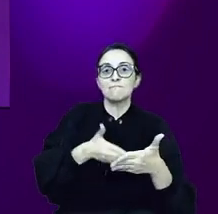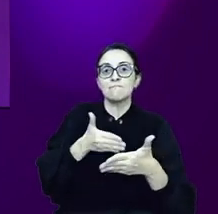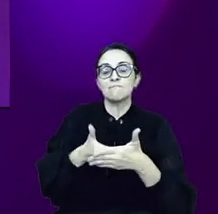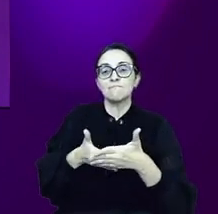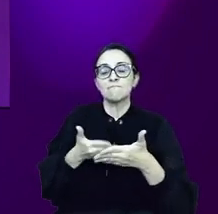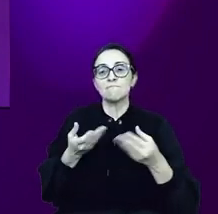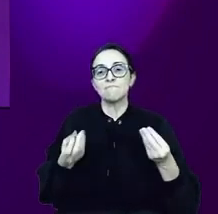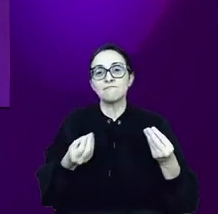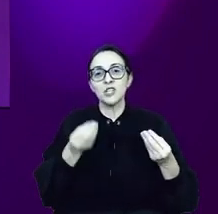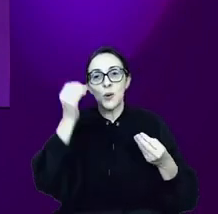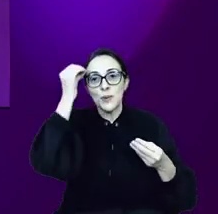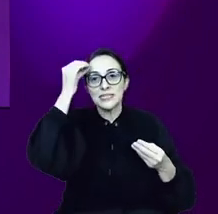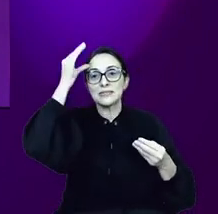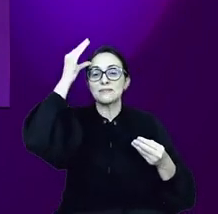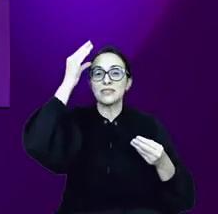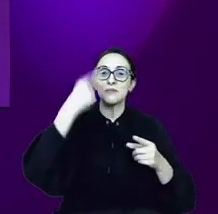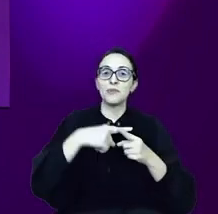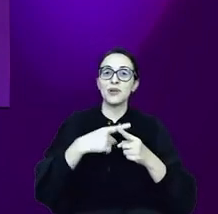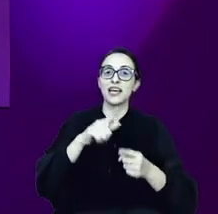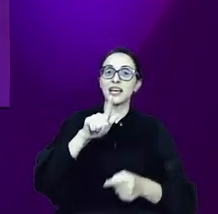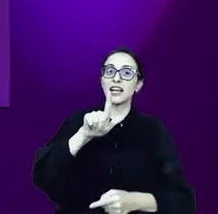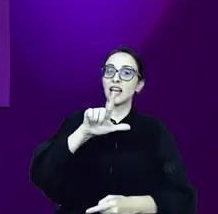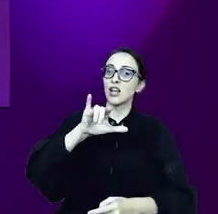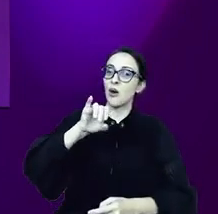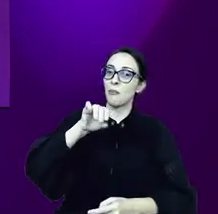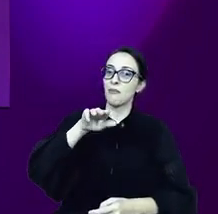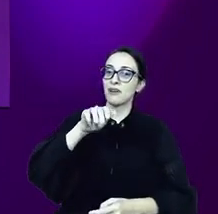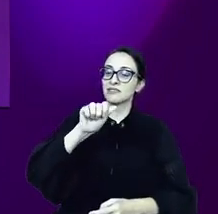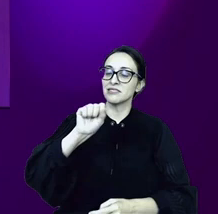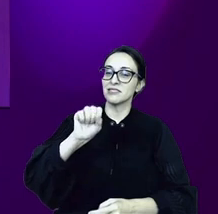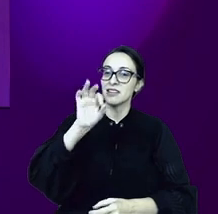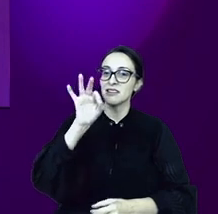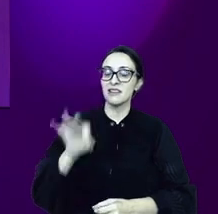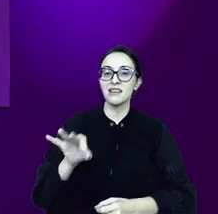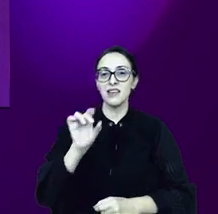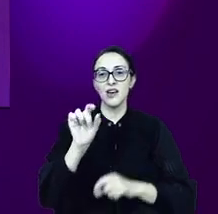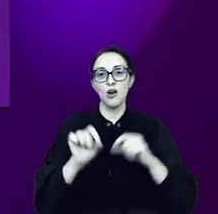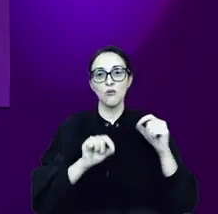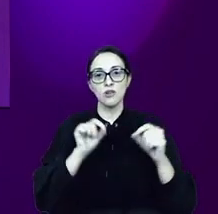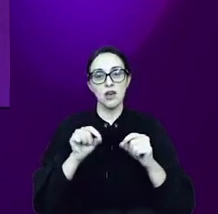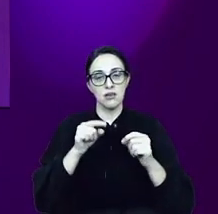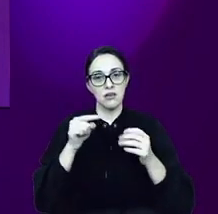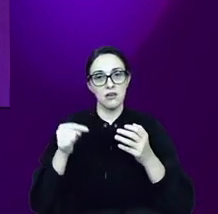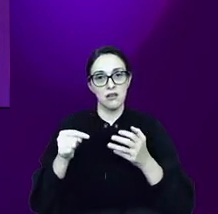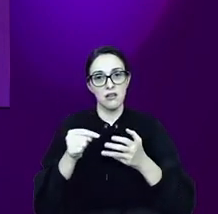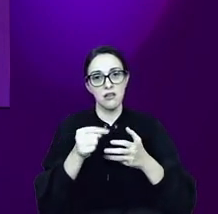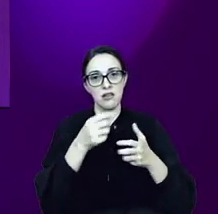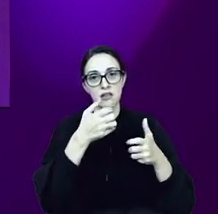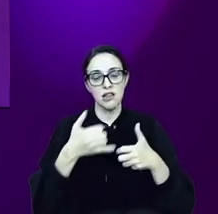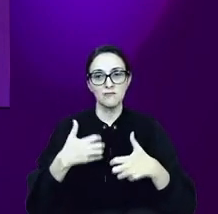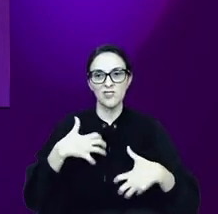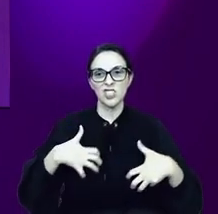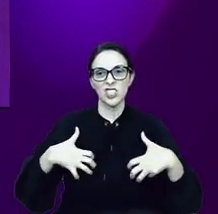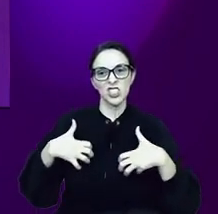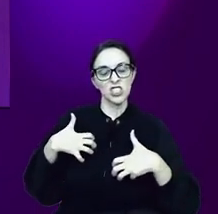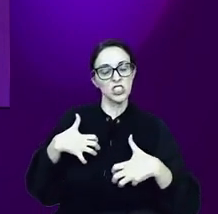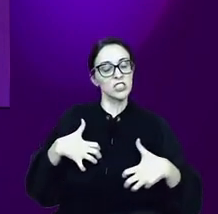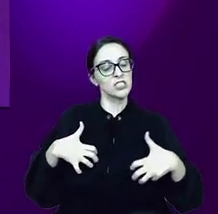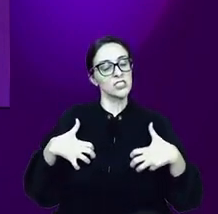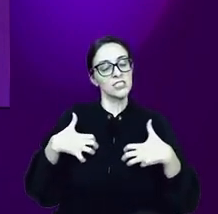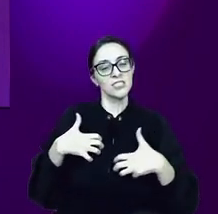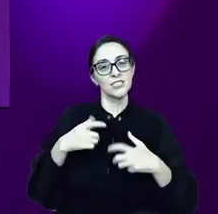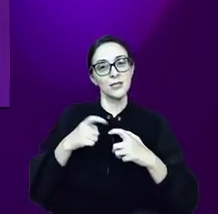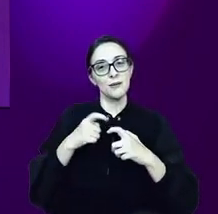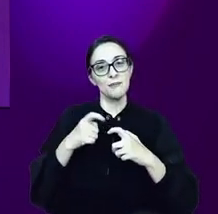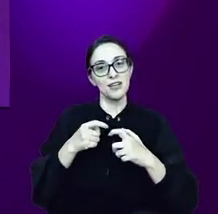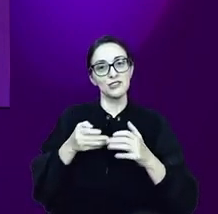para o conhecimento, uma vez que os gliomas são realmente entidades, né, que trazem muita angústia para nós médicos que